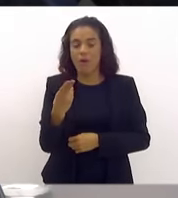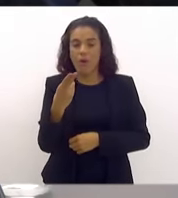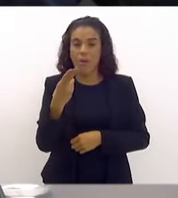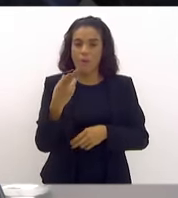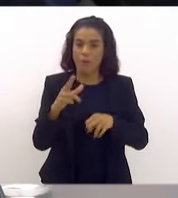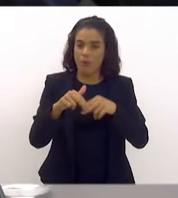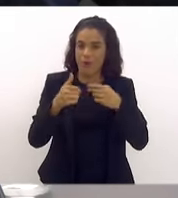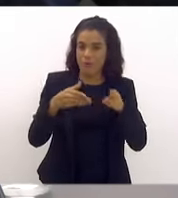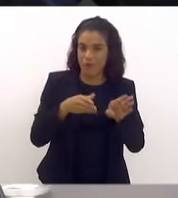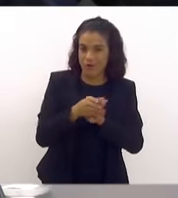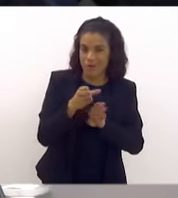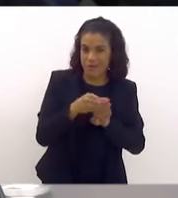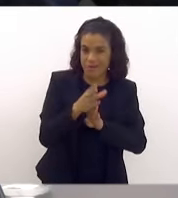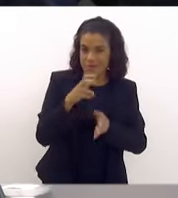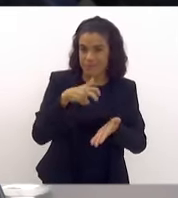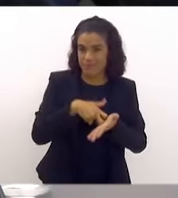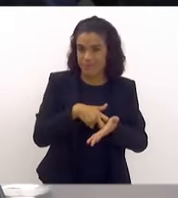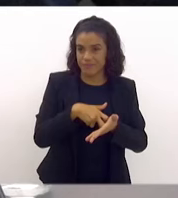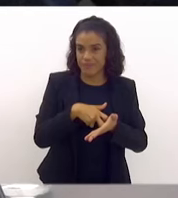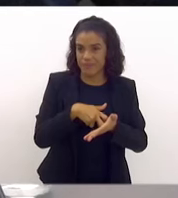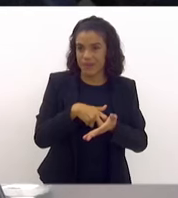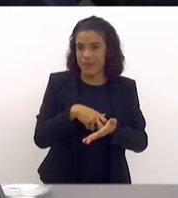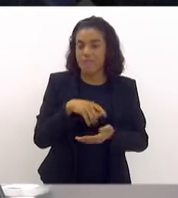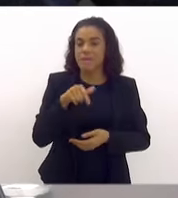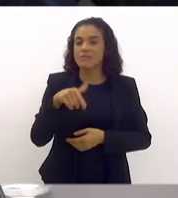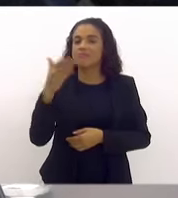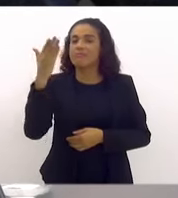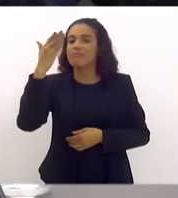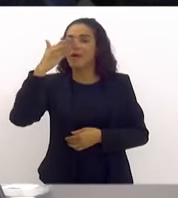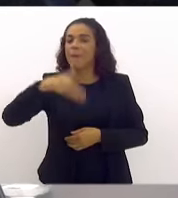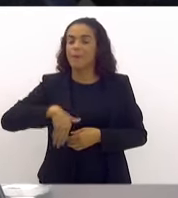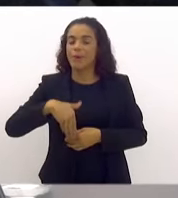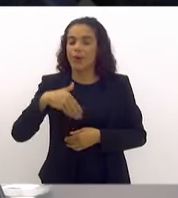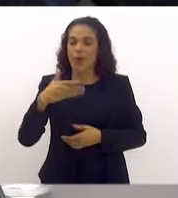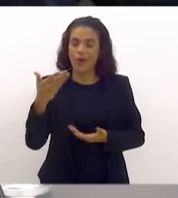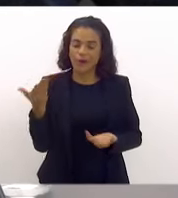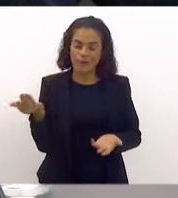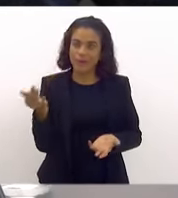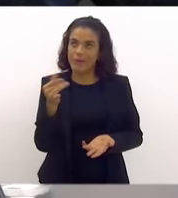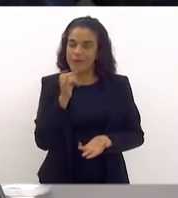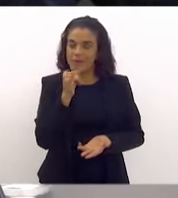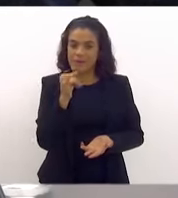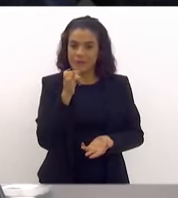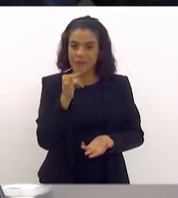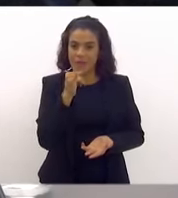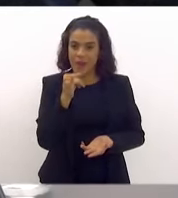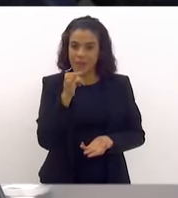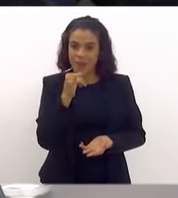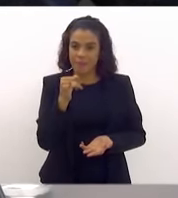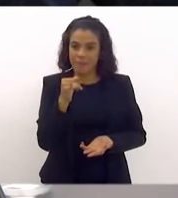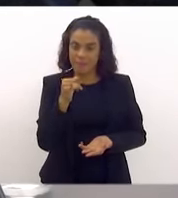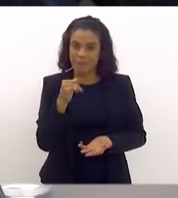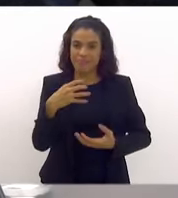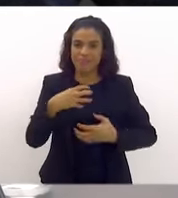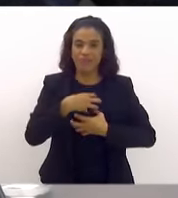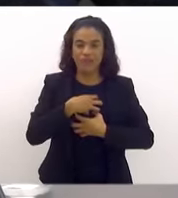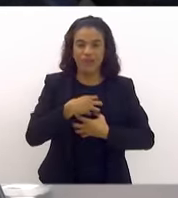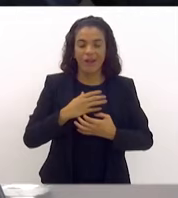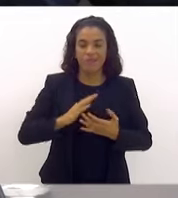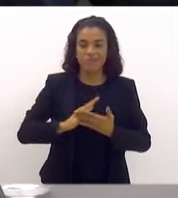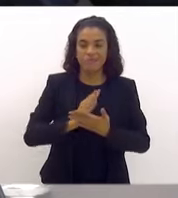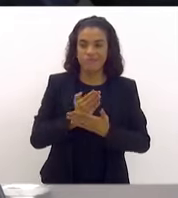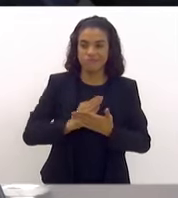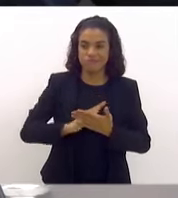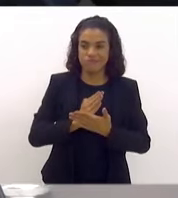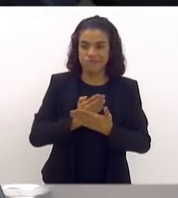criminal Mas se a gente tem esse meio de prova que deixa de alguma forma traz algum desconforto na análise